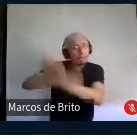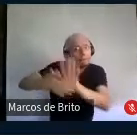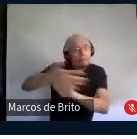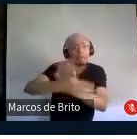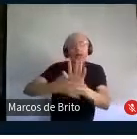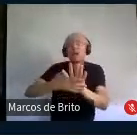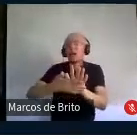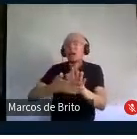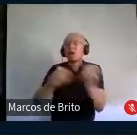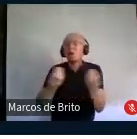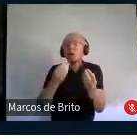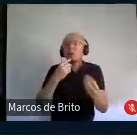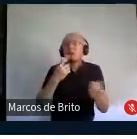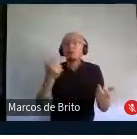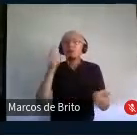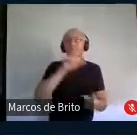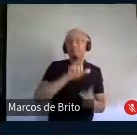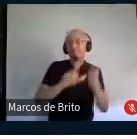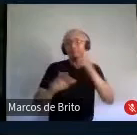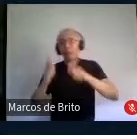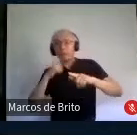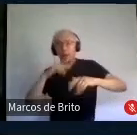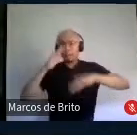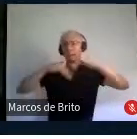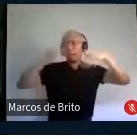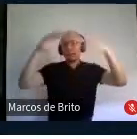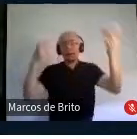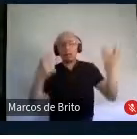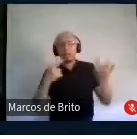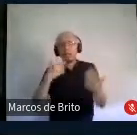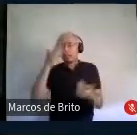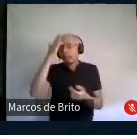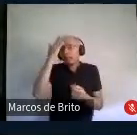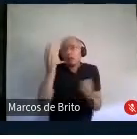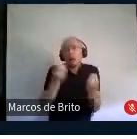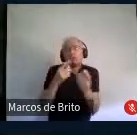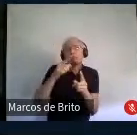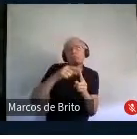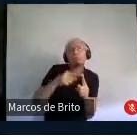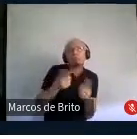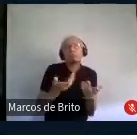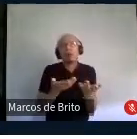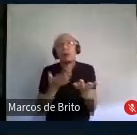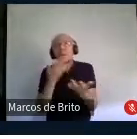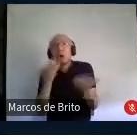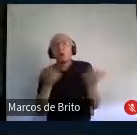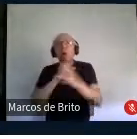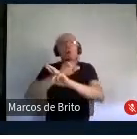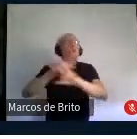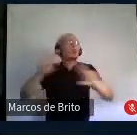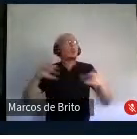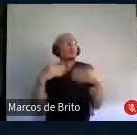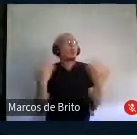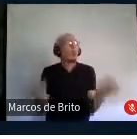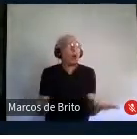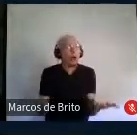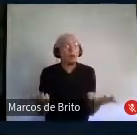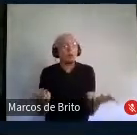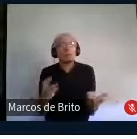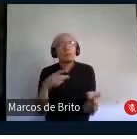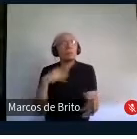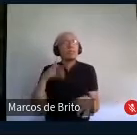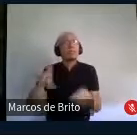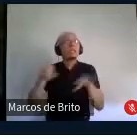ter sucesso, saber o que ele está fazendo, qual é a modalidade, qual a tipologia, né, as suas